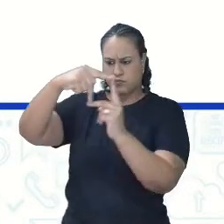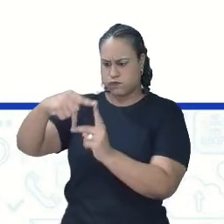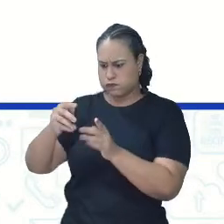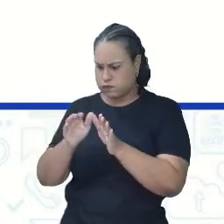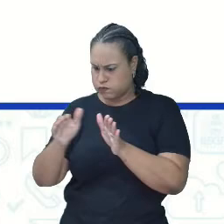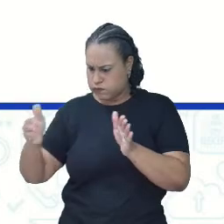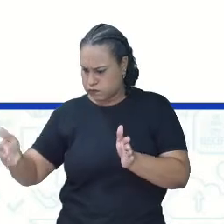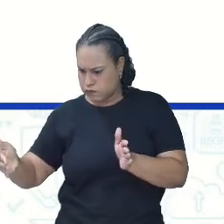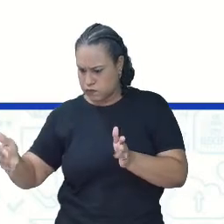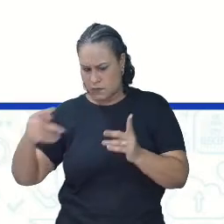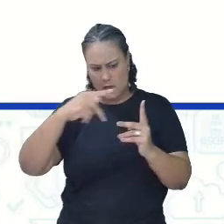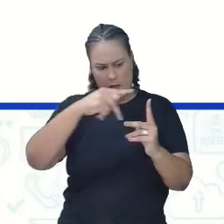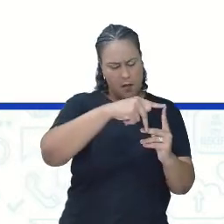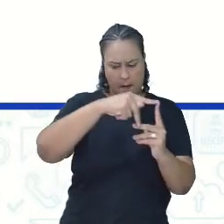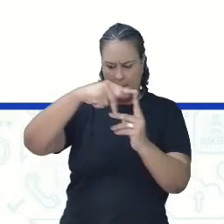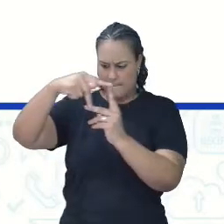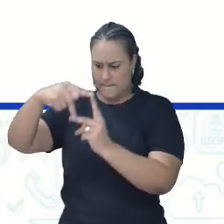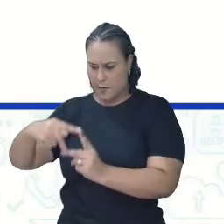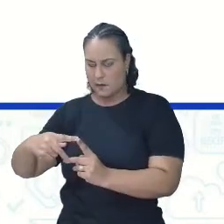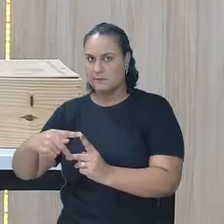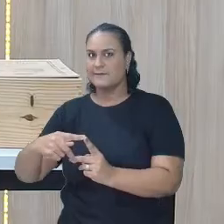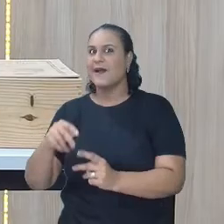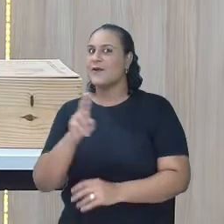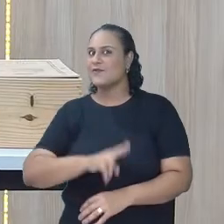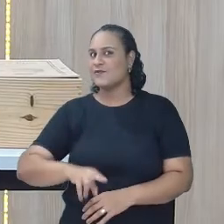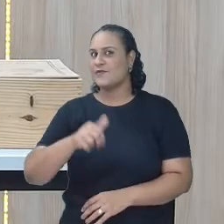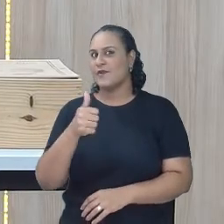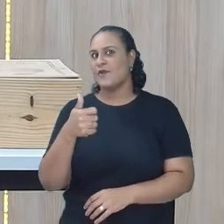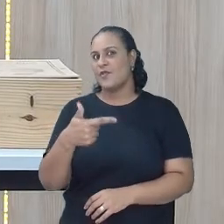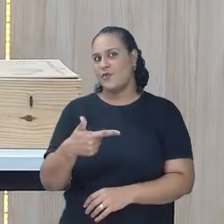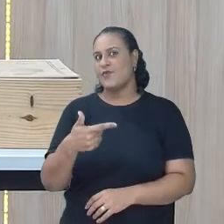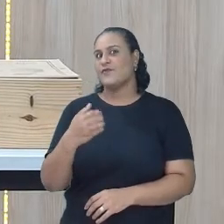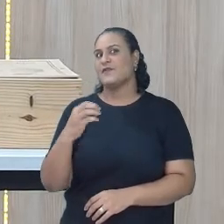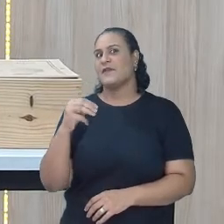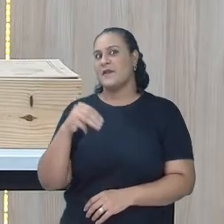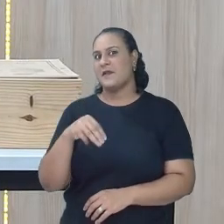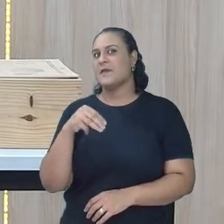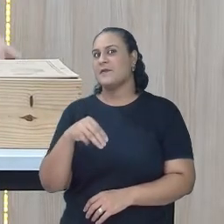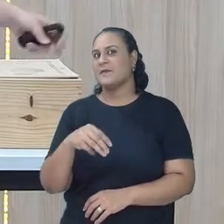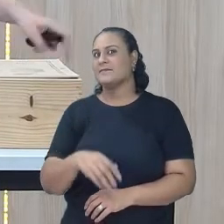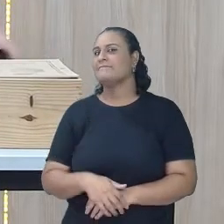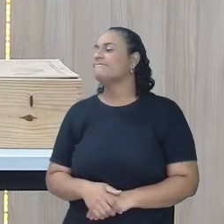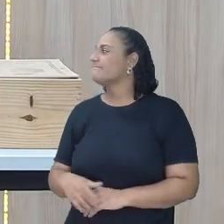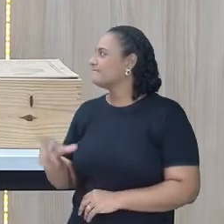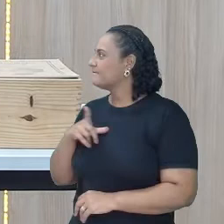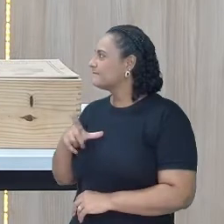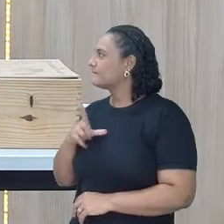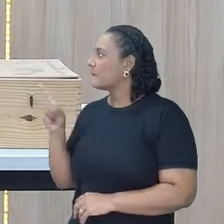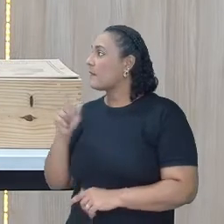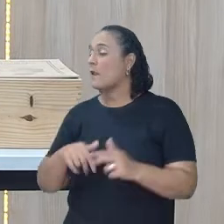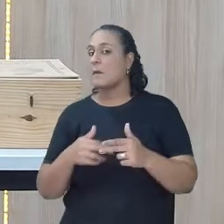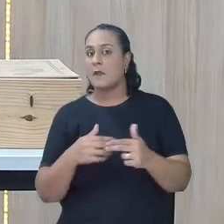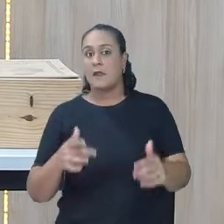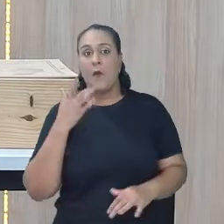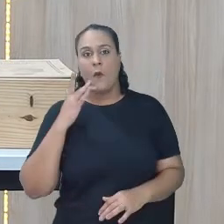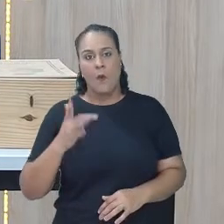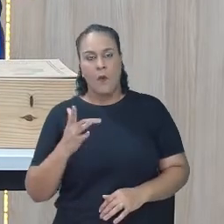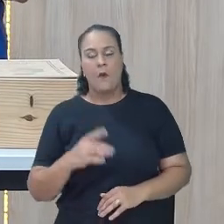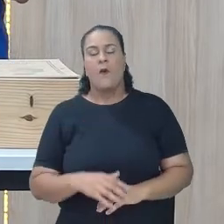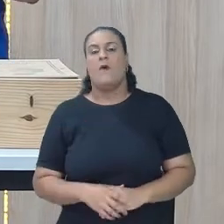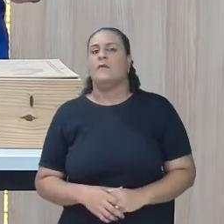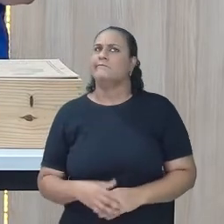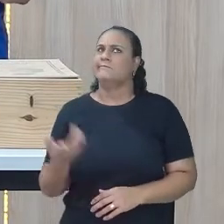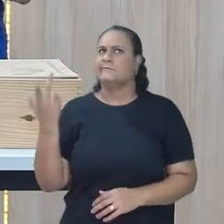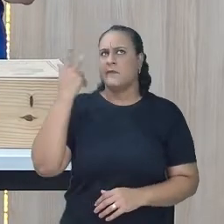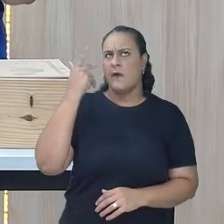12 centímetros cúbicos. Agora, deixa eu mostrar para você como que é 12 centímetros cúbicos, né? Aqui a gente tem o material dourado, que normalmente a